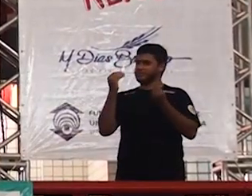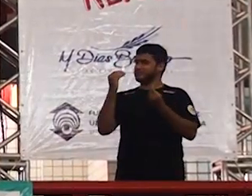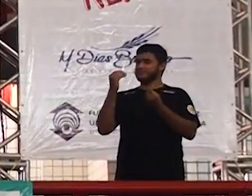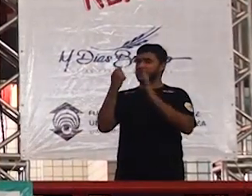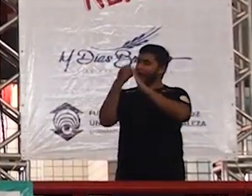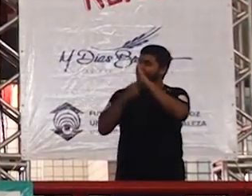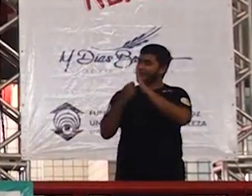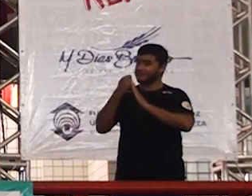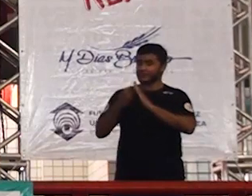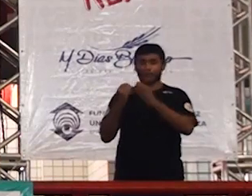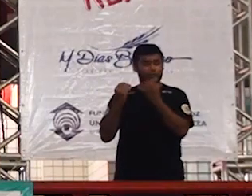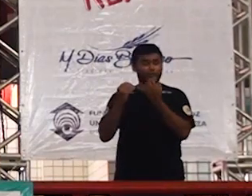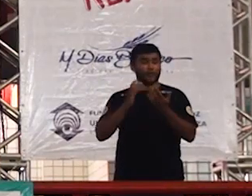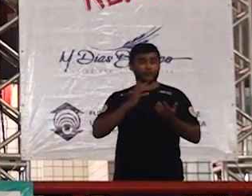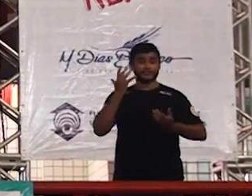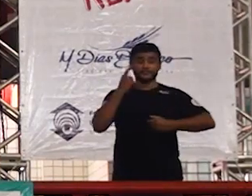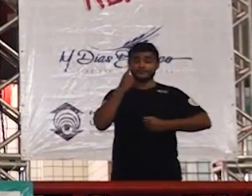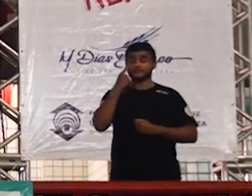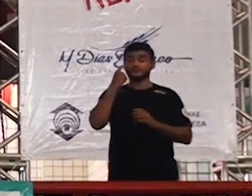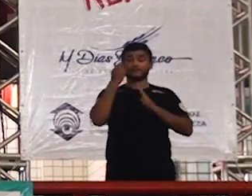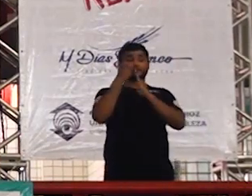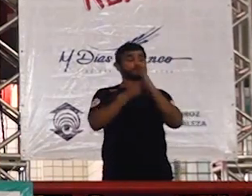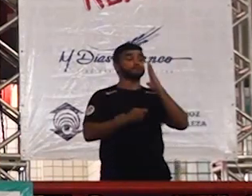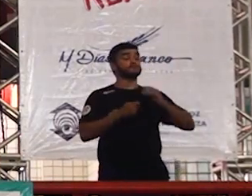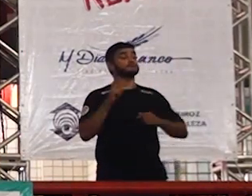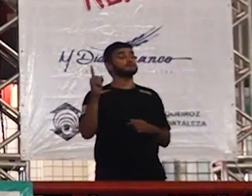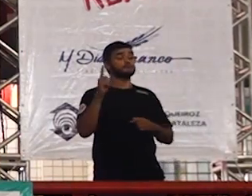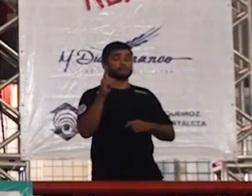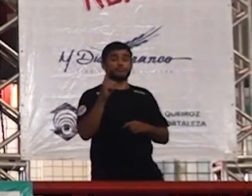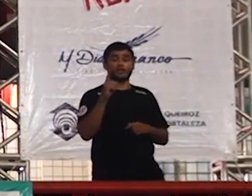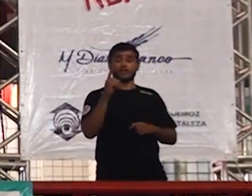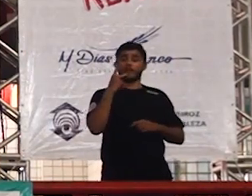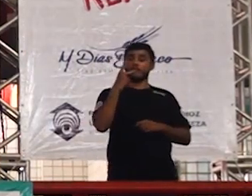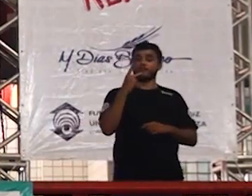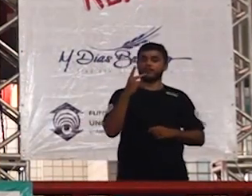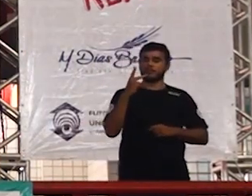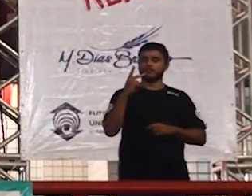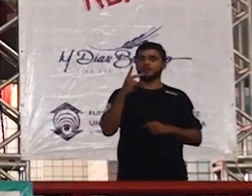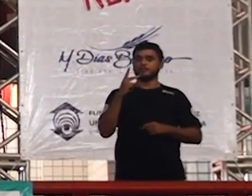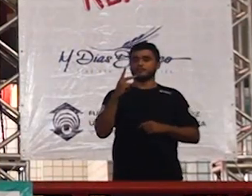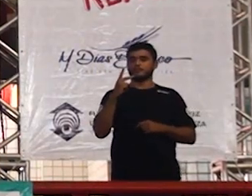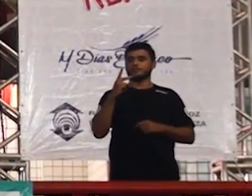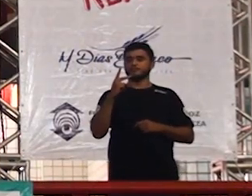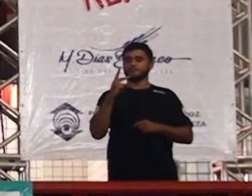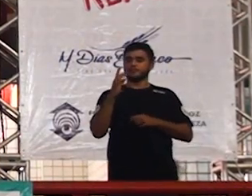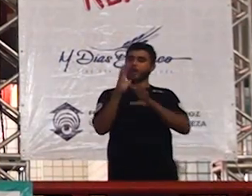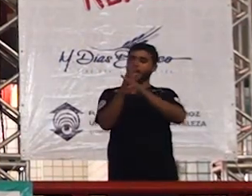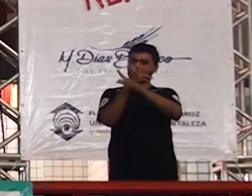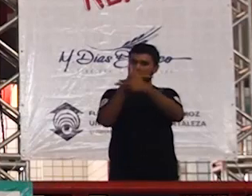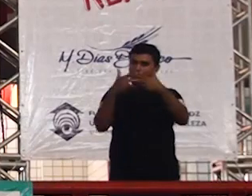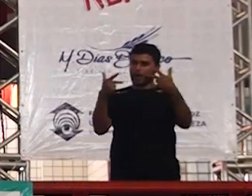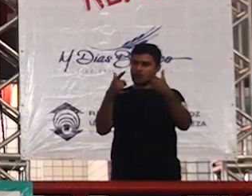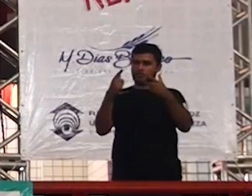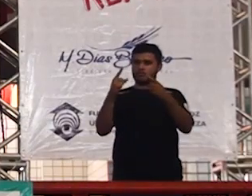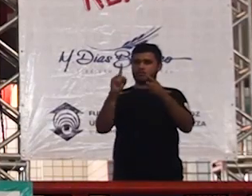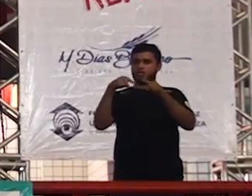apareceram. Um aluno escreveu: o desmatamento de animais precisa acabar.